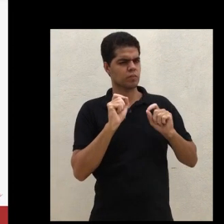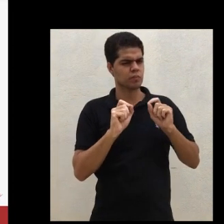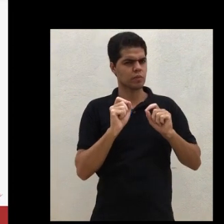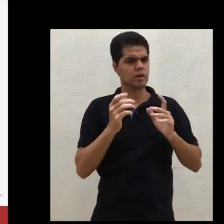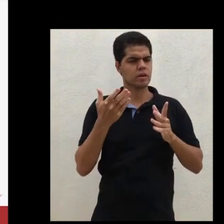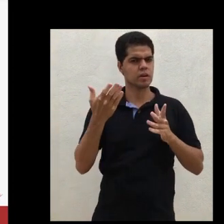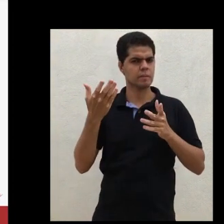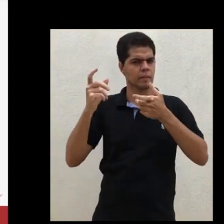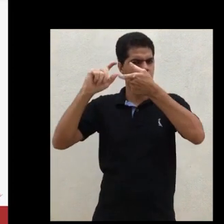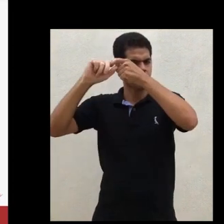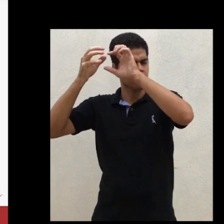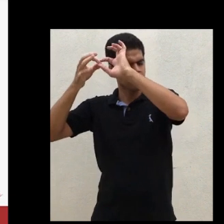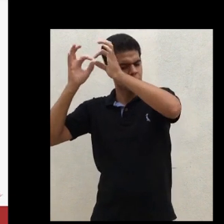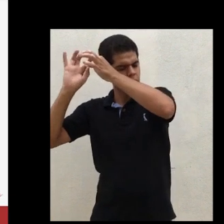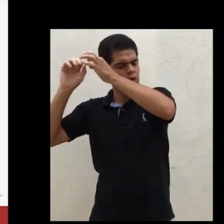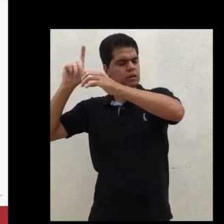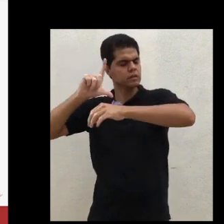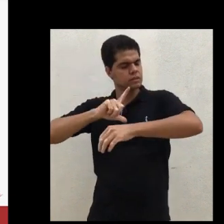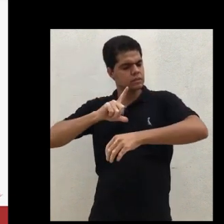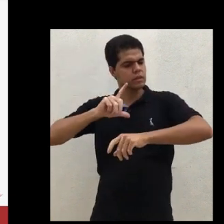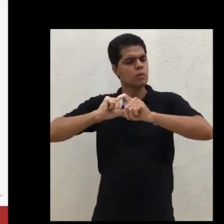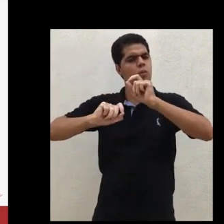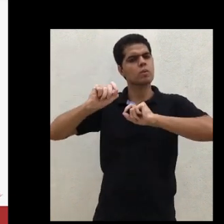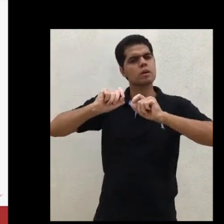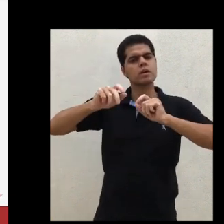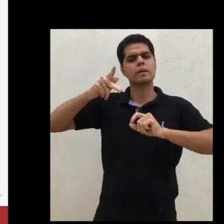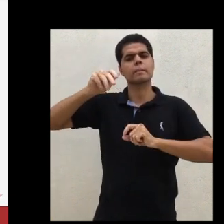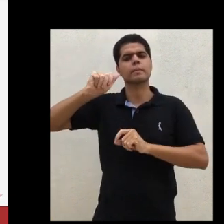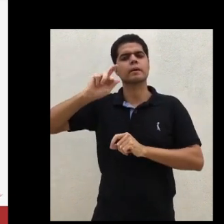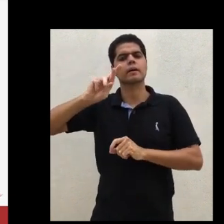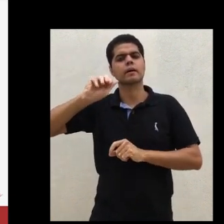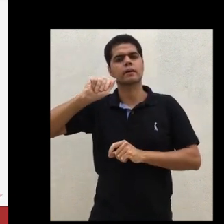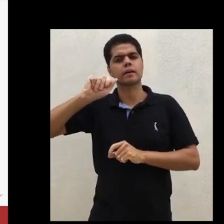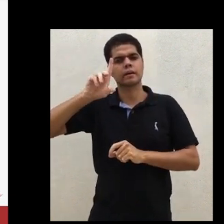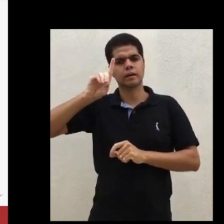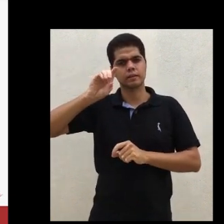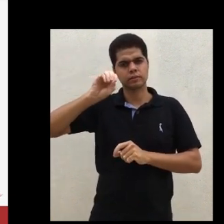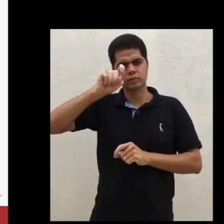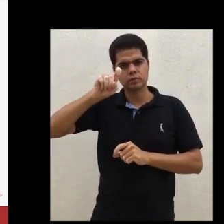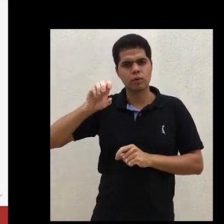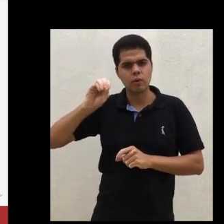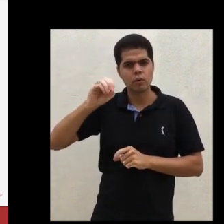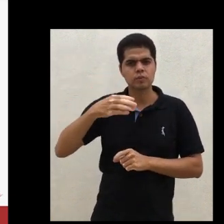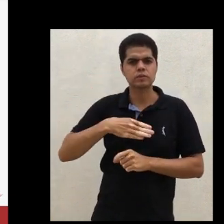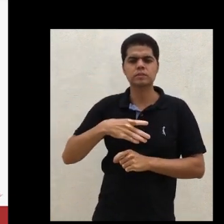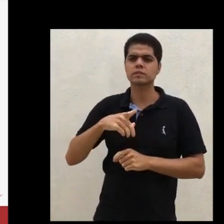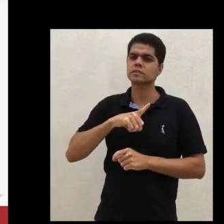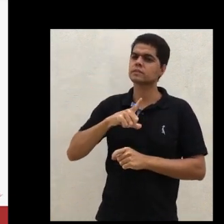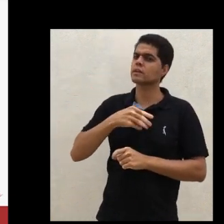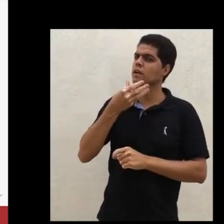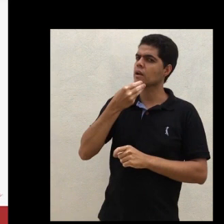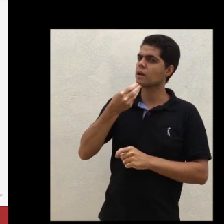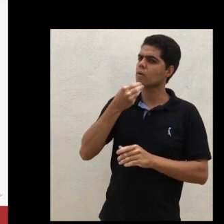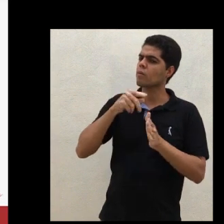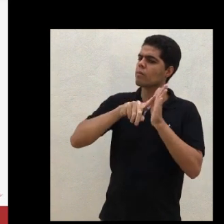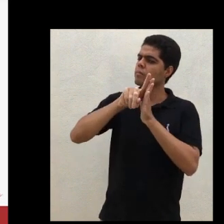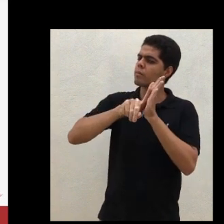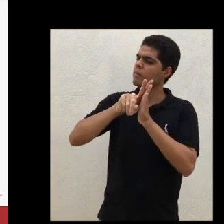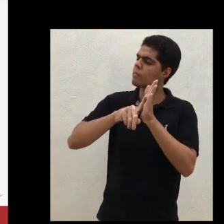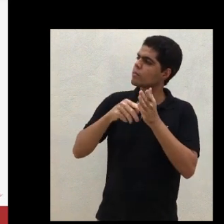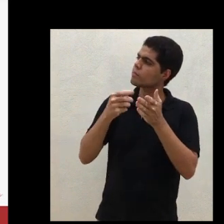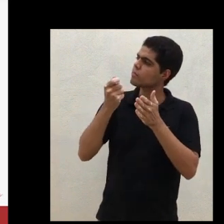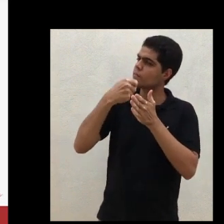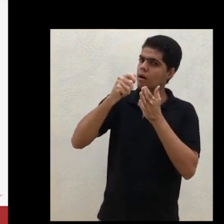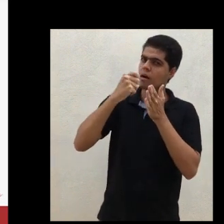Existe um paradoxo chamado paradoxo Sorites, que foi proposto por esse cara aqui,